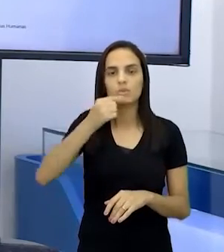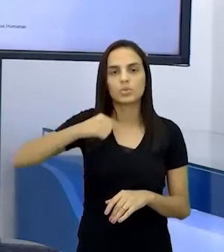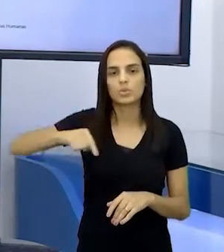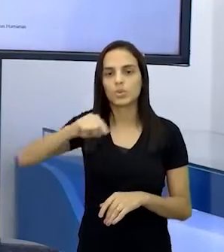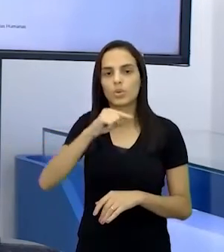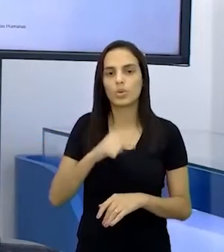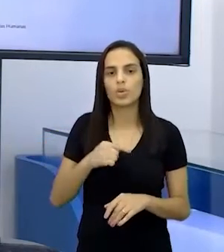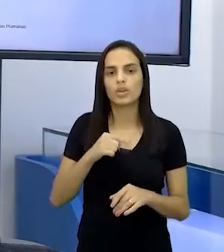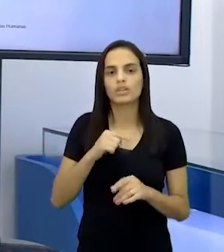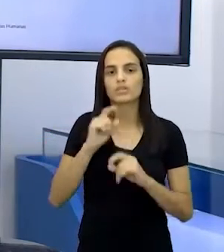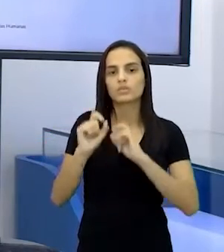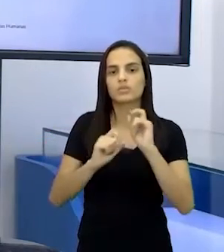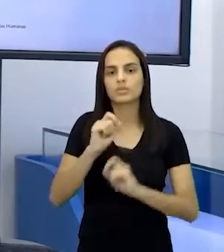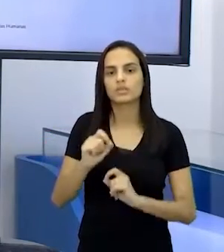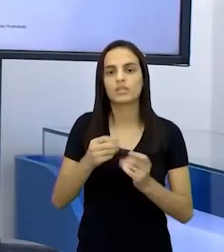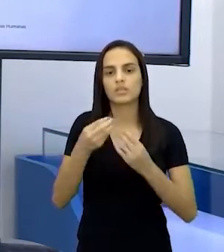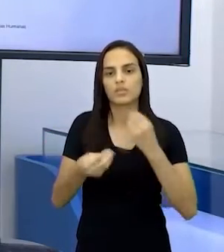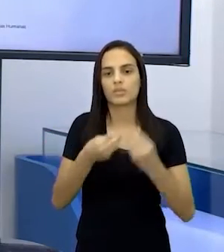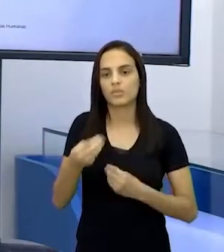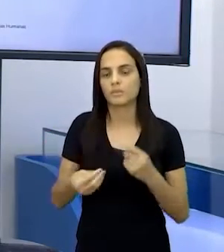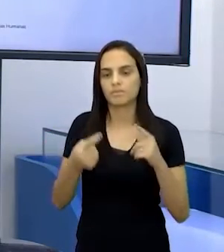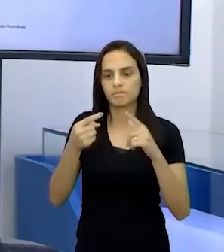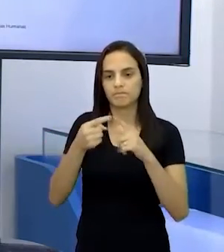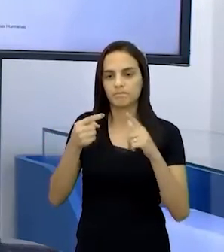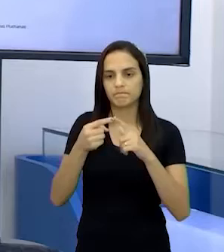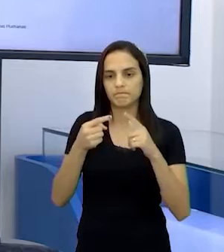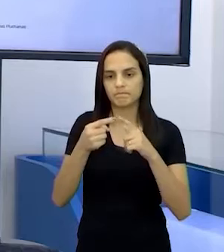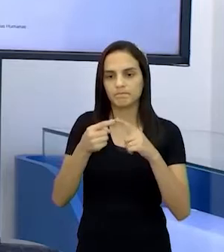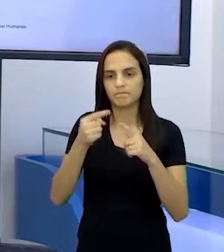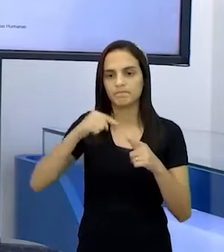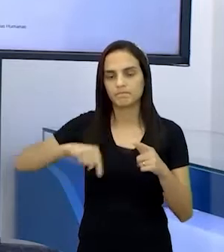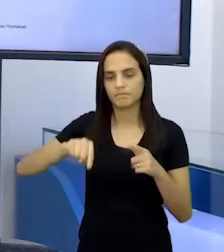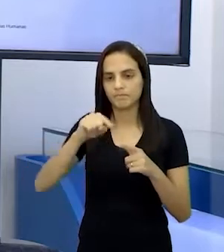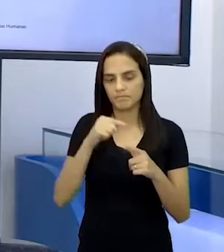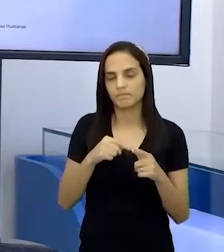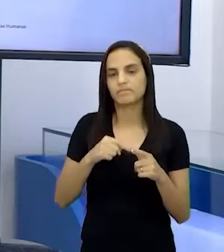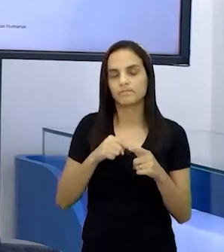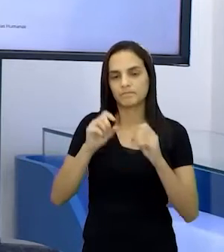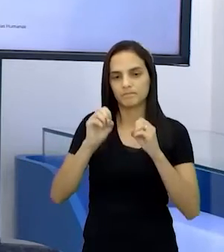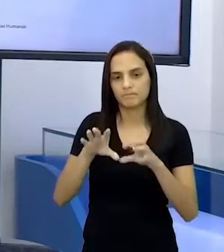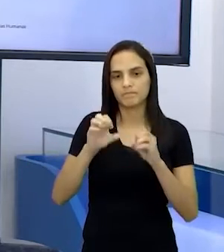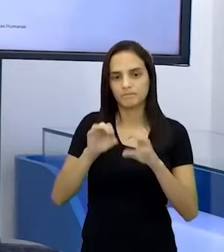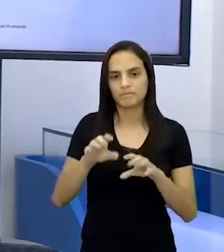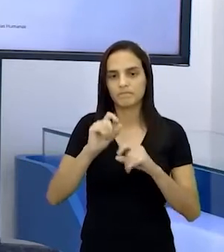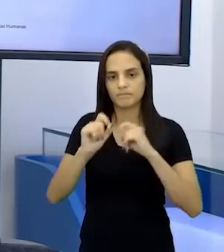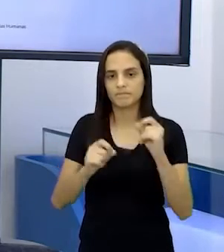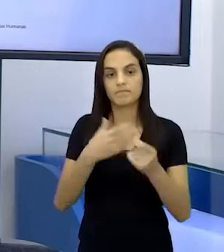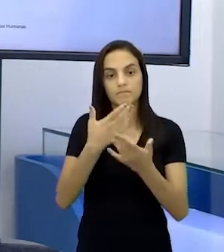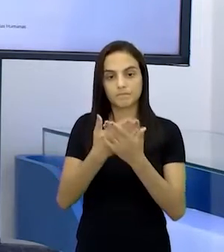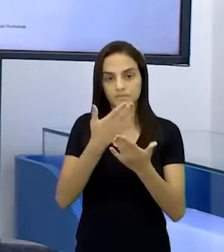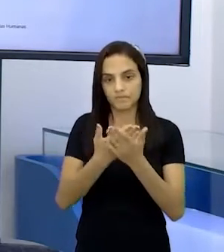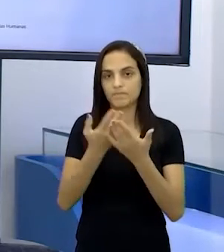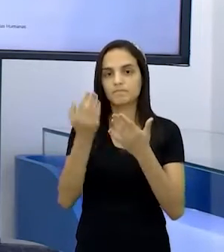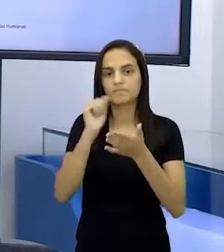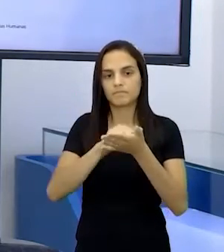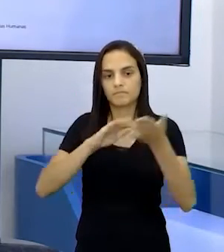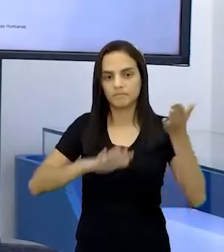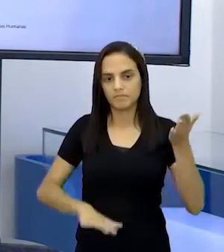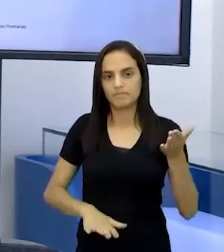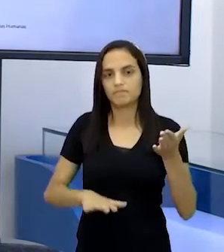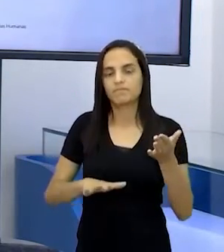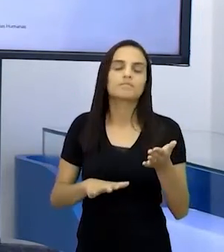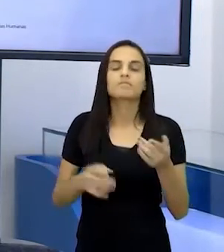nós estamos, certo? A primeira coisa que nós vamos tratar com vocês é que as aulas, as atividades, elas